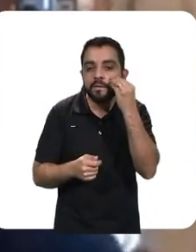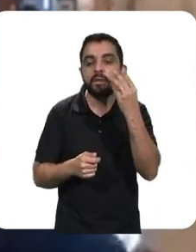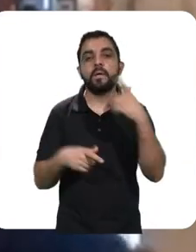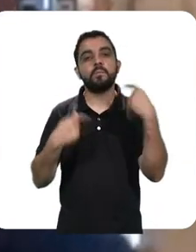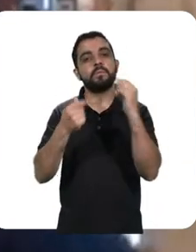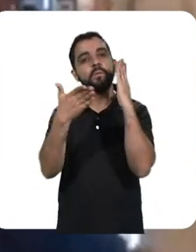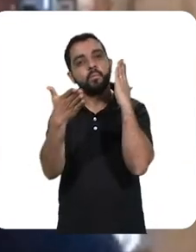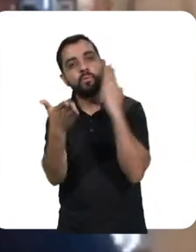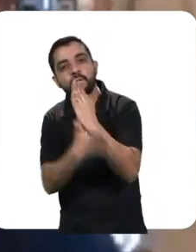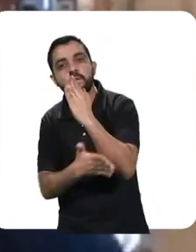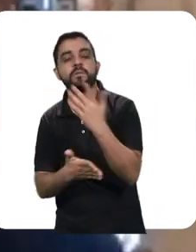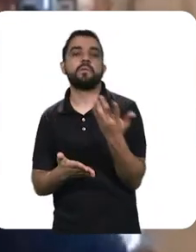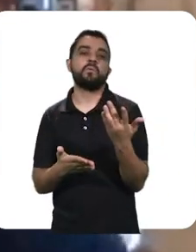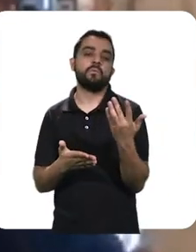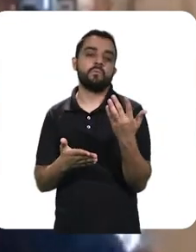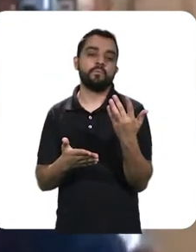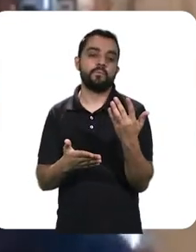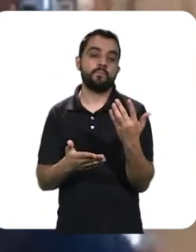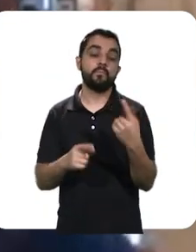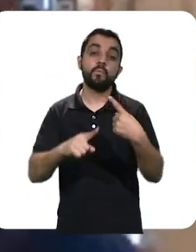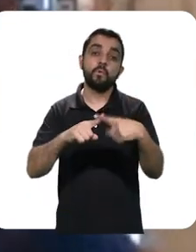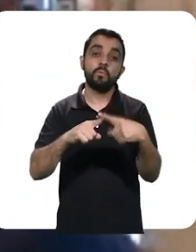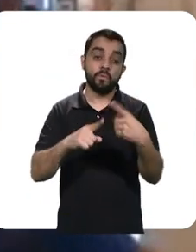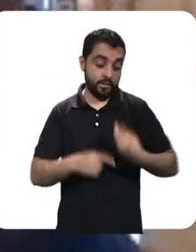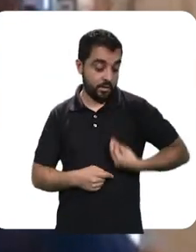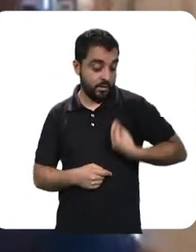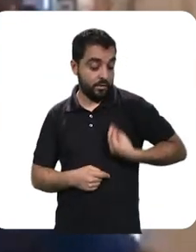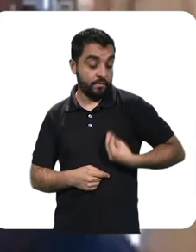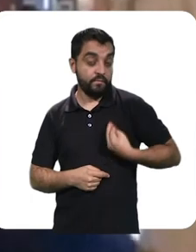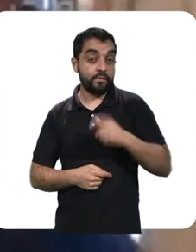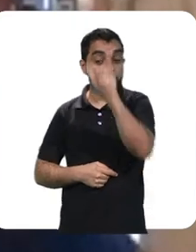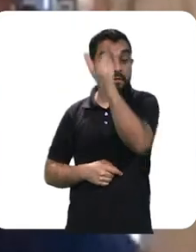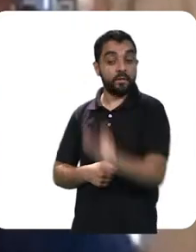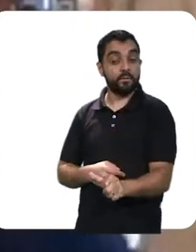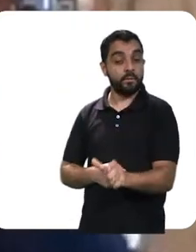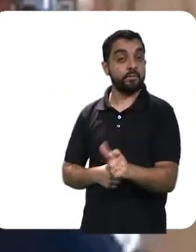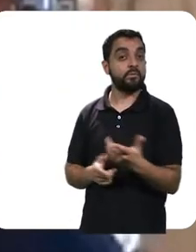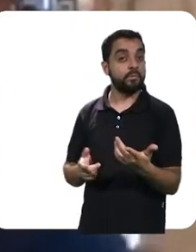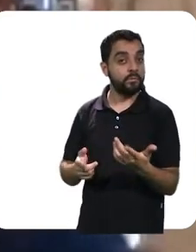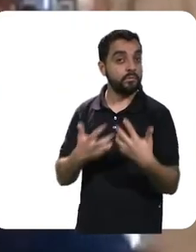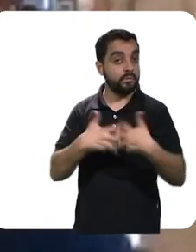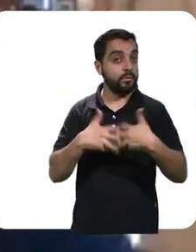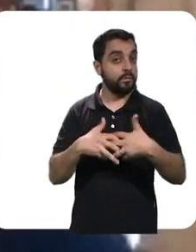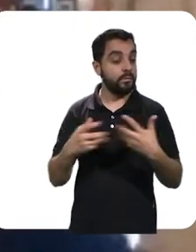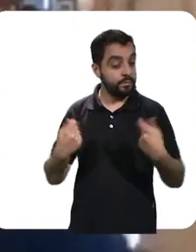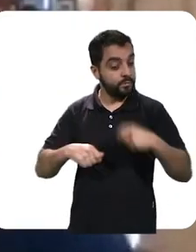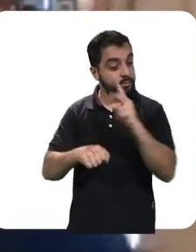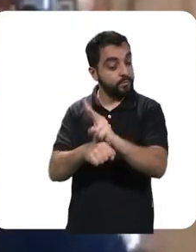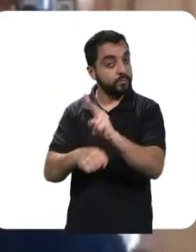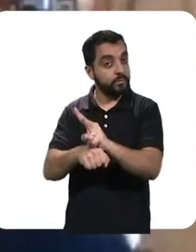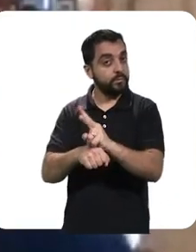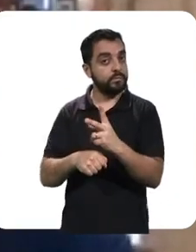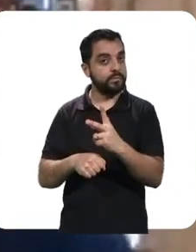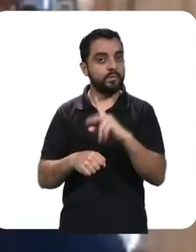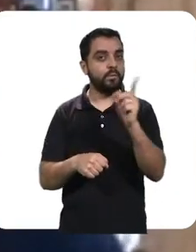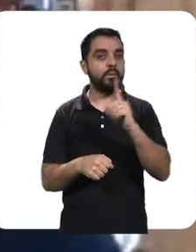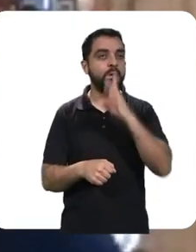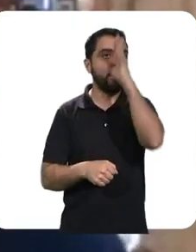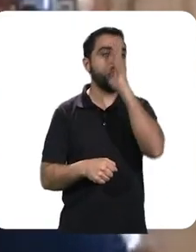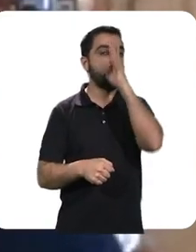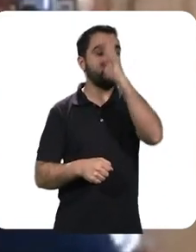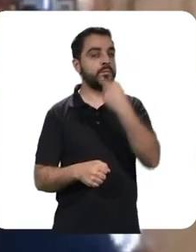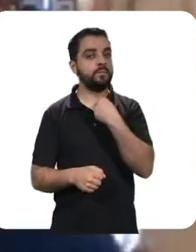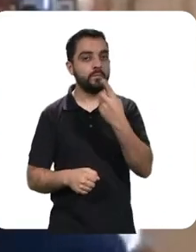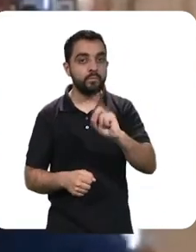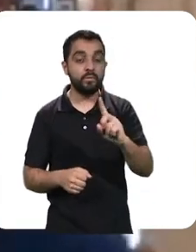retestados, certificados, porque você vai colocar a vida de uma pessoa a depender desse equipamento. Então, de fato, a gente está à frente